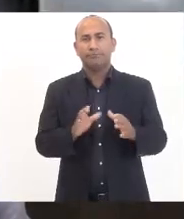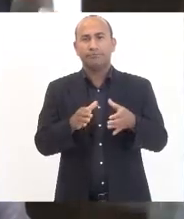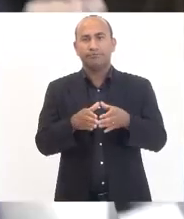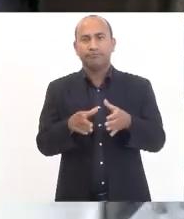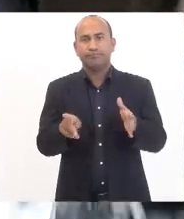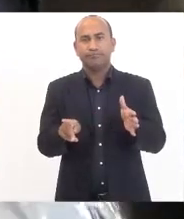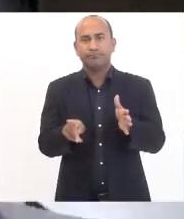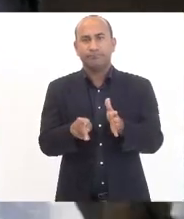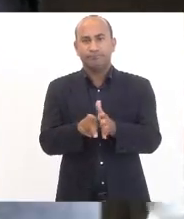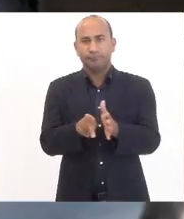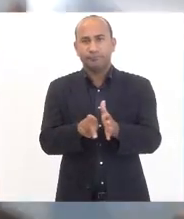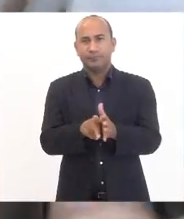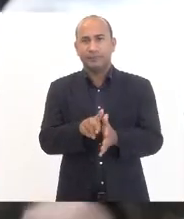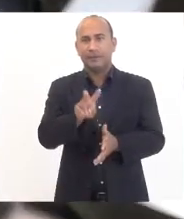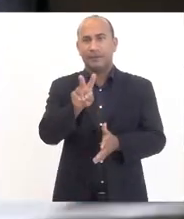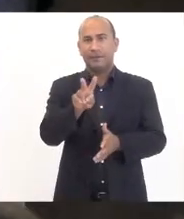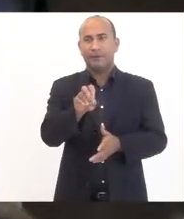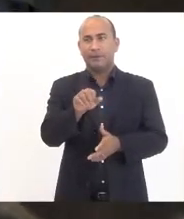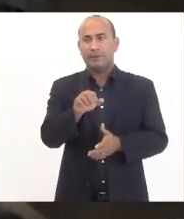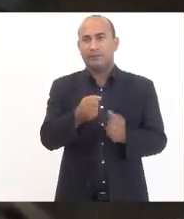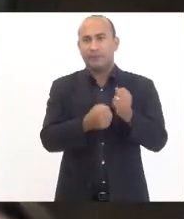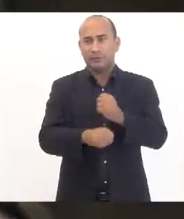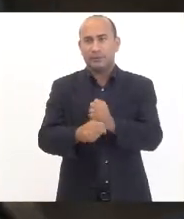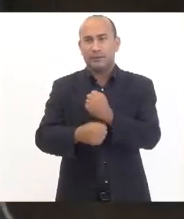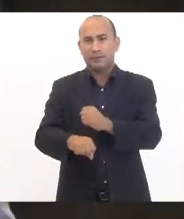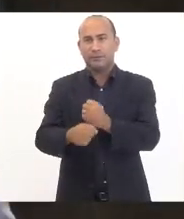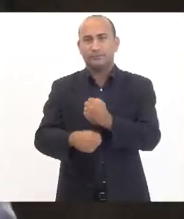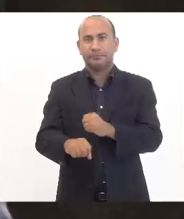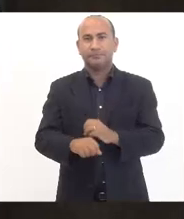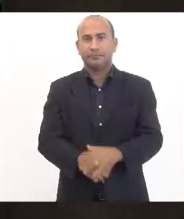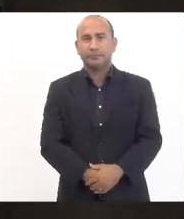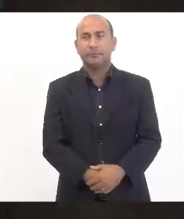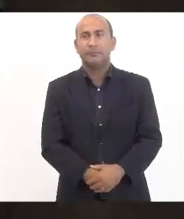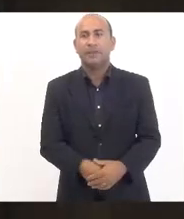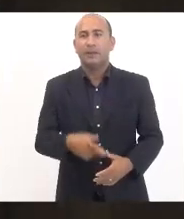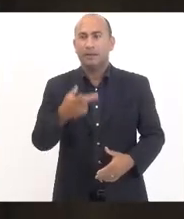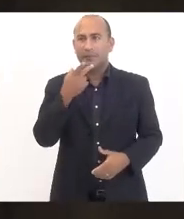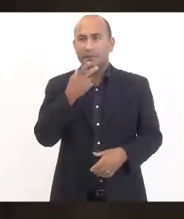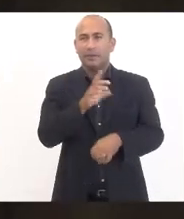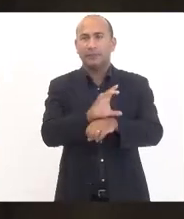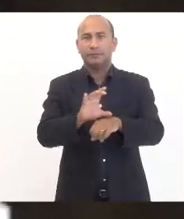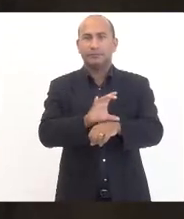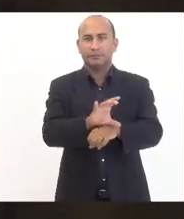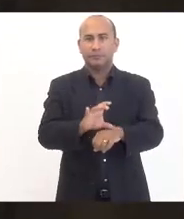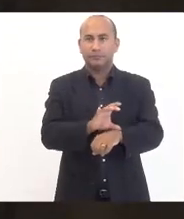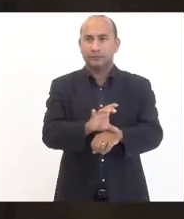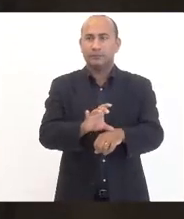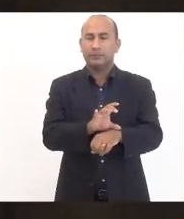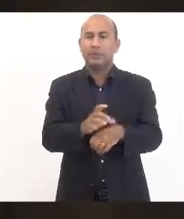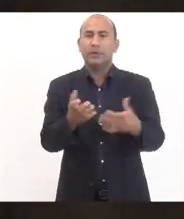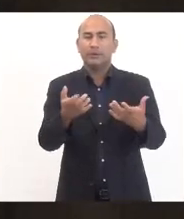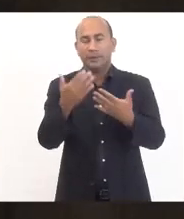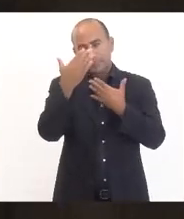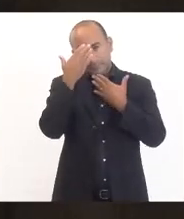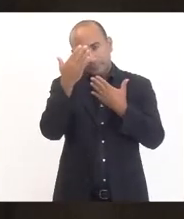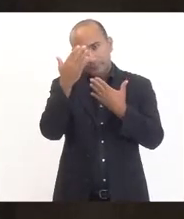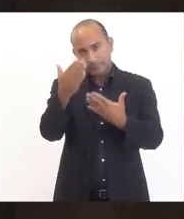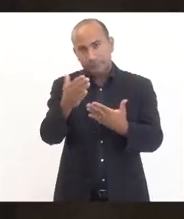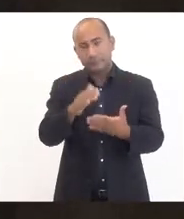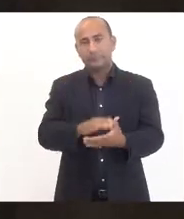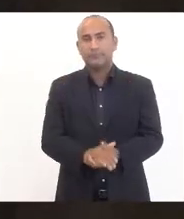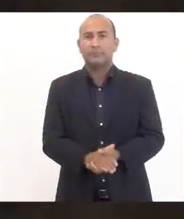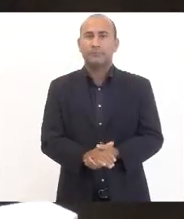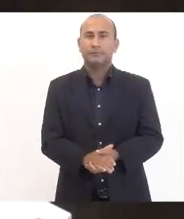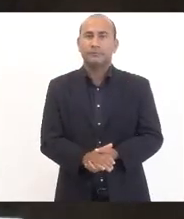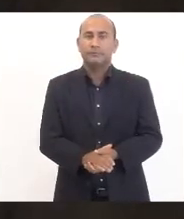Vassouras. Então nós fizemos, junto com a Comissão de Constituição, queria aqui agradecer